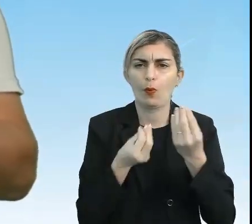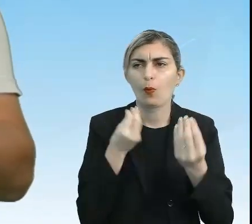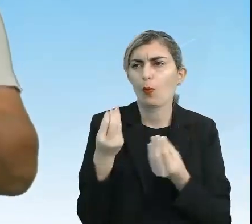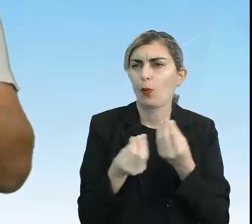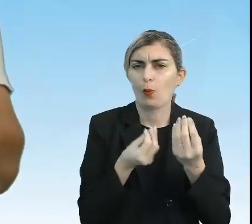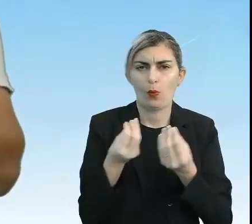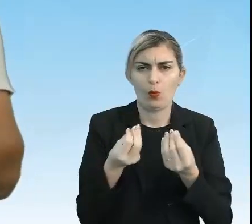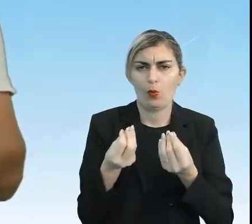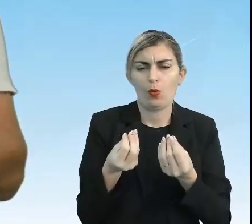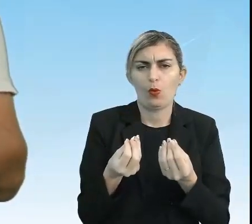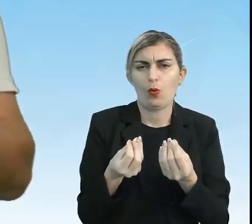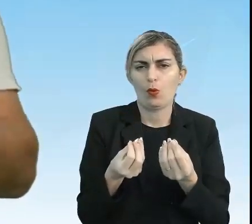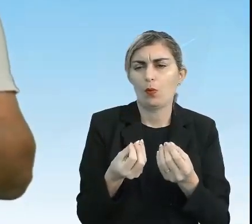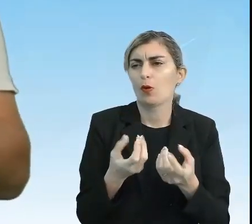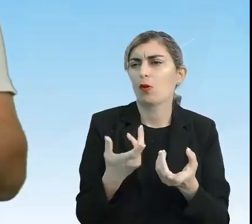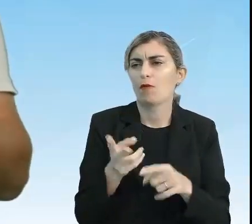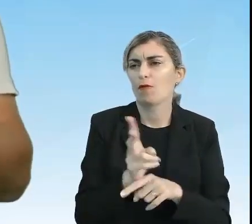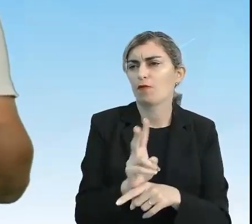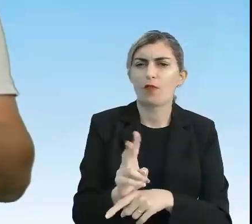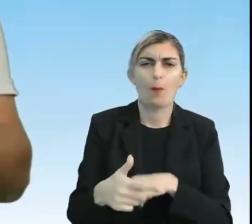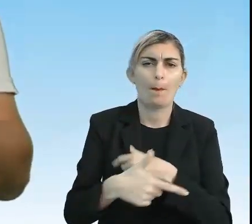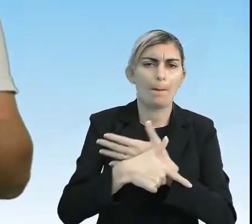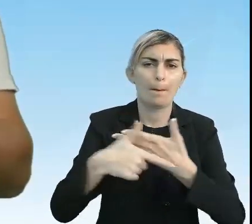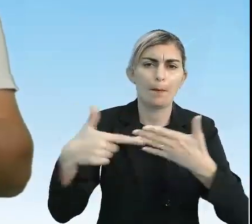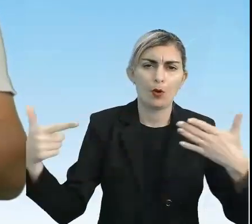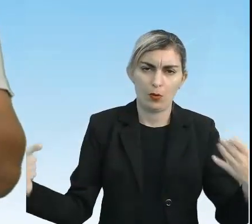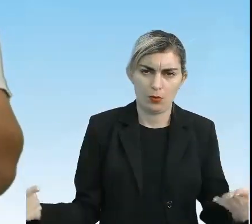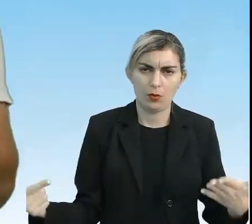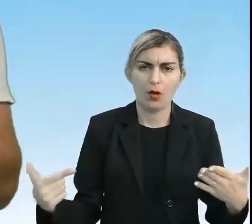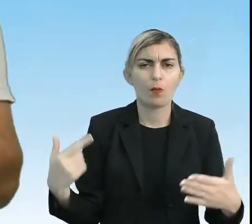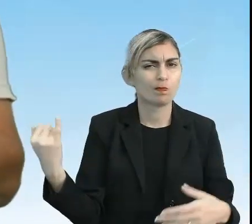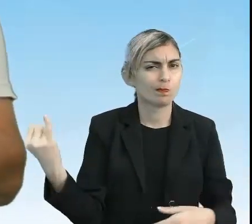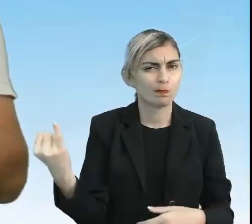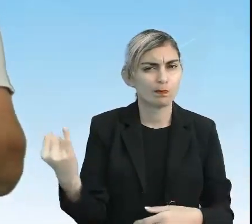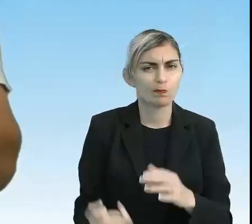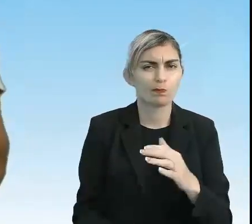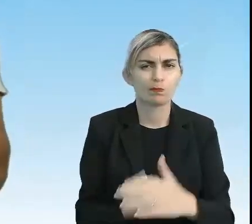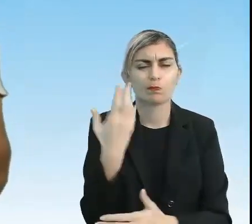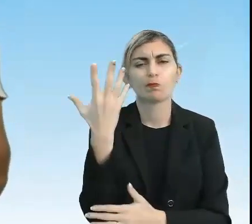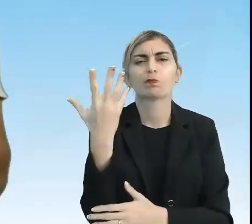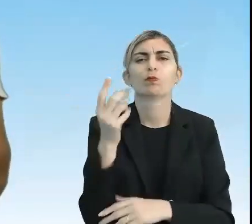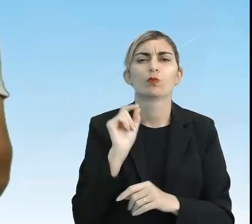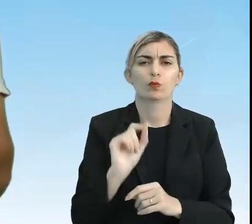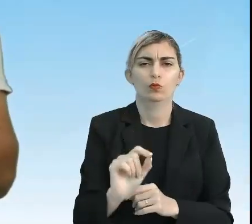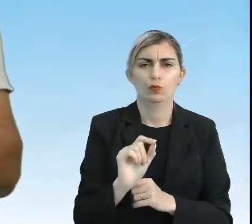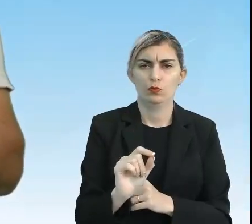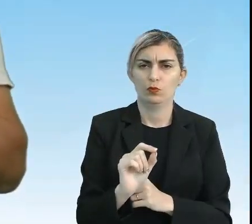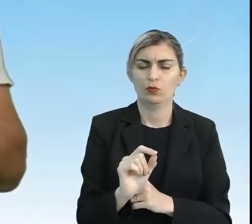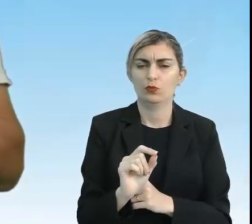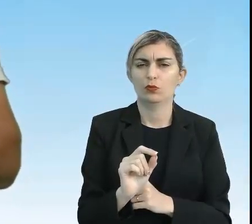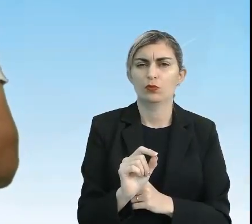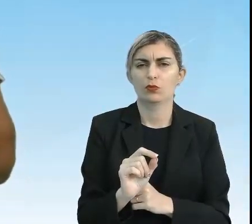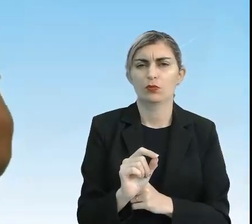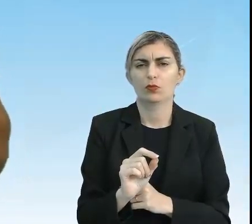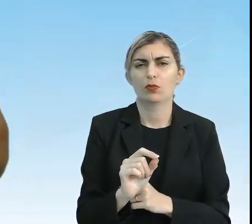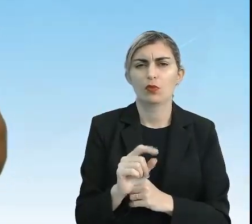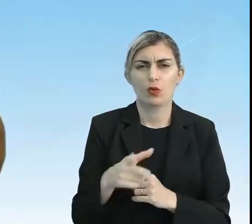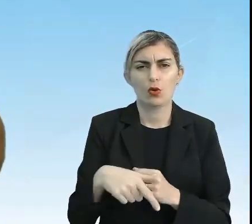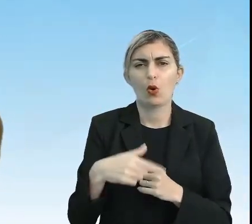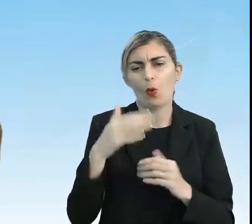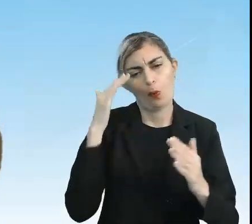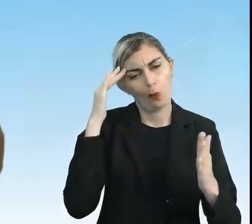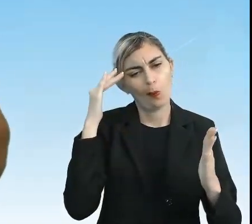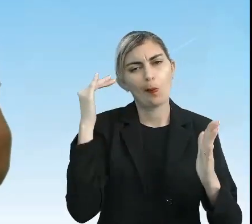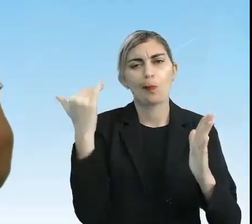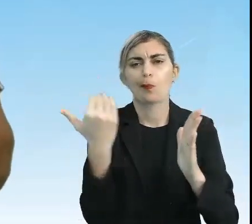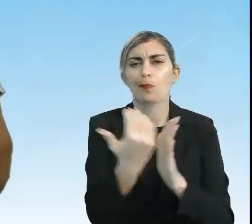de patrulhamento. Então, a moral, ela é fundada em cima da